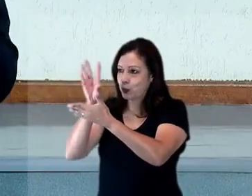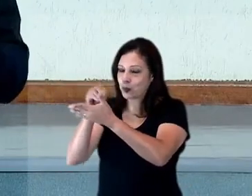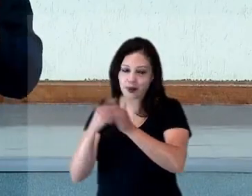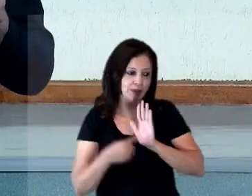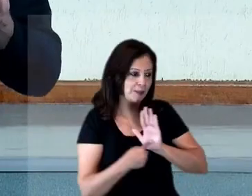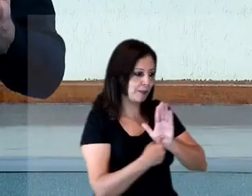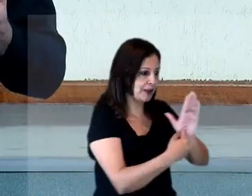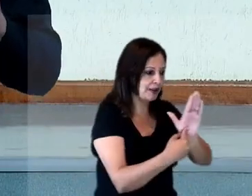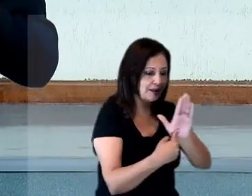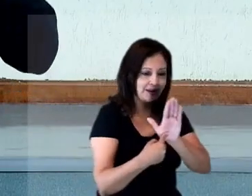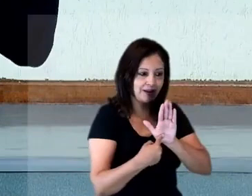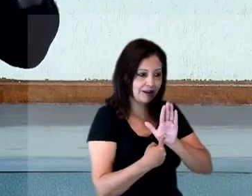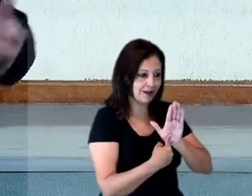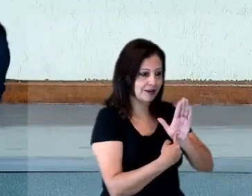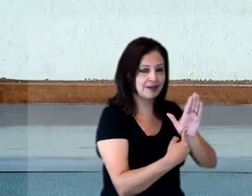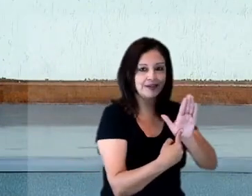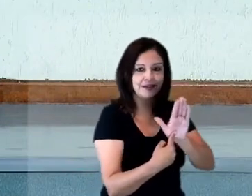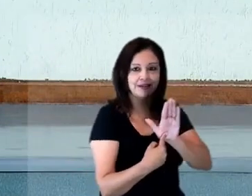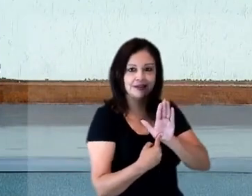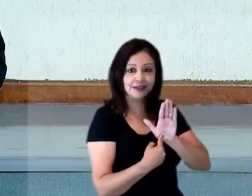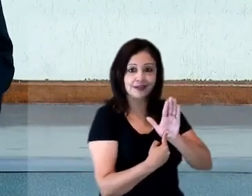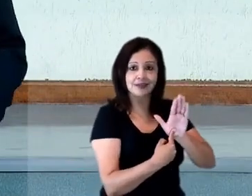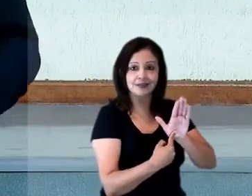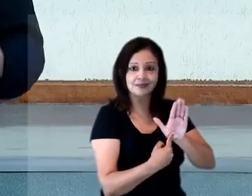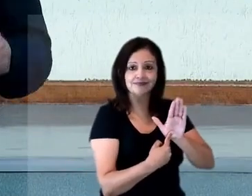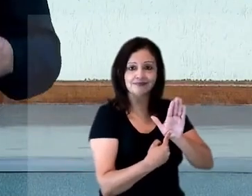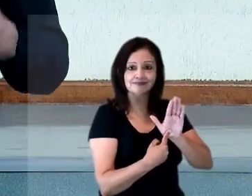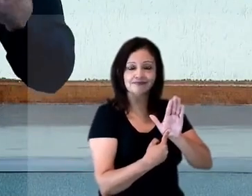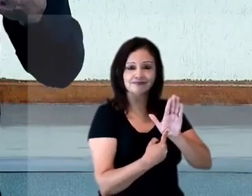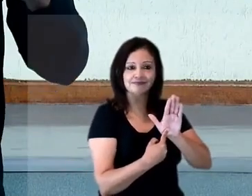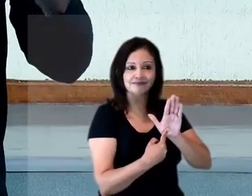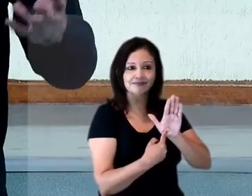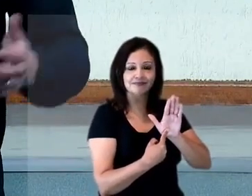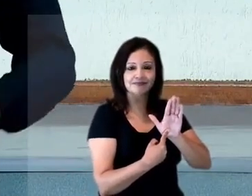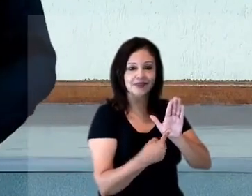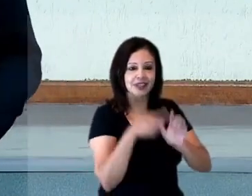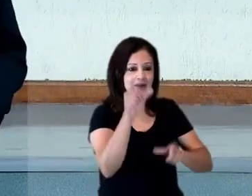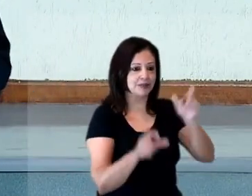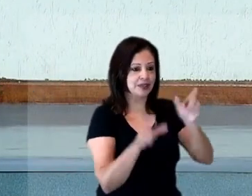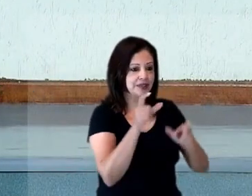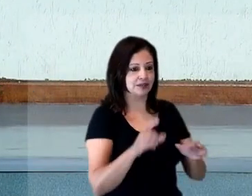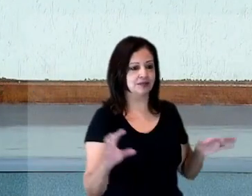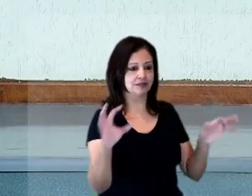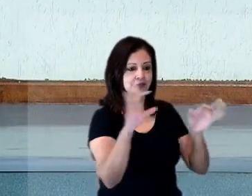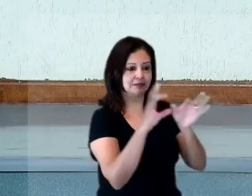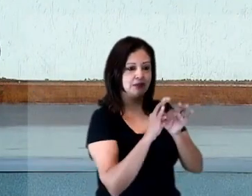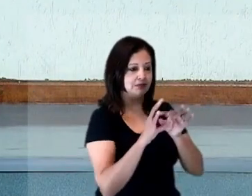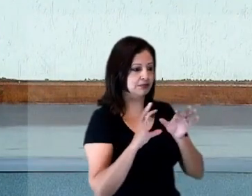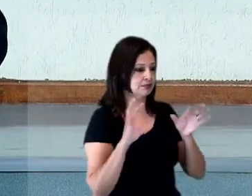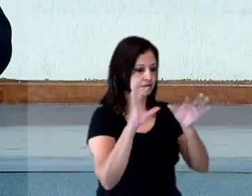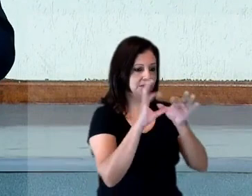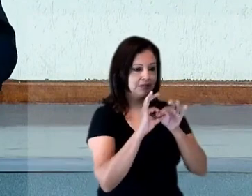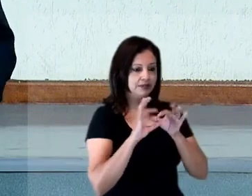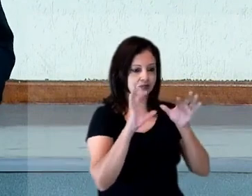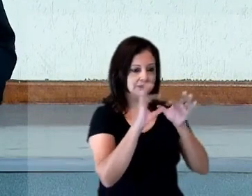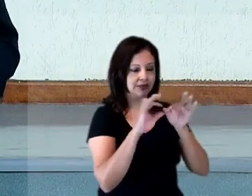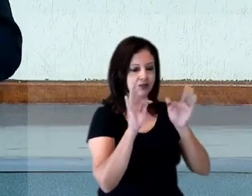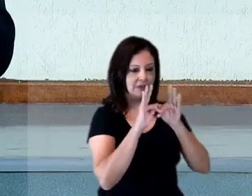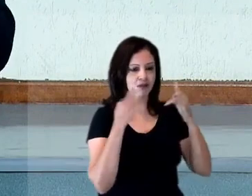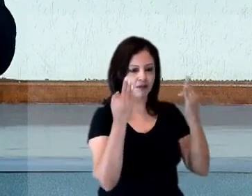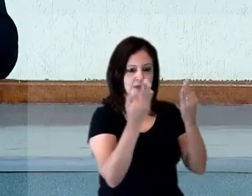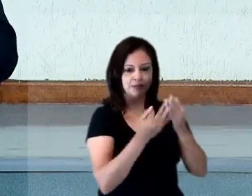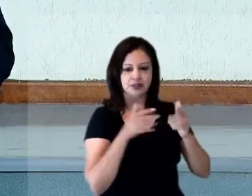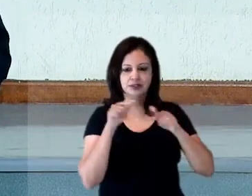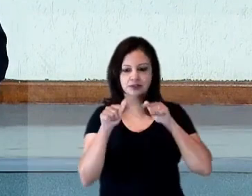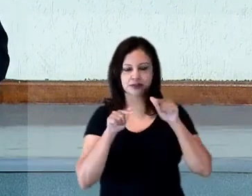de obediência na relação com o nosso próximo, na relação com as pessoas que nós temos, na nossa família, no